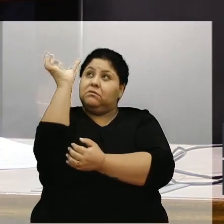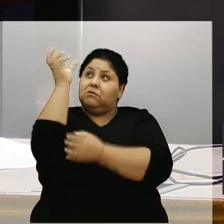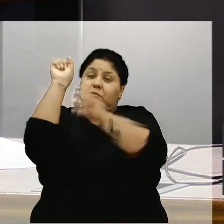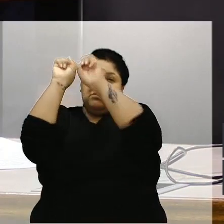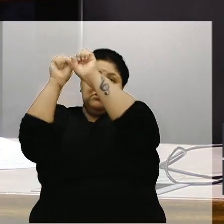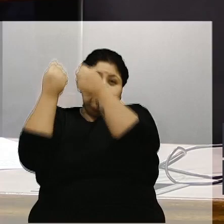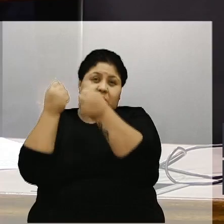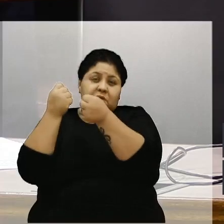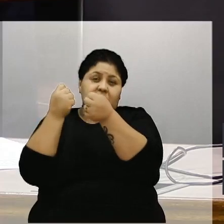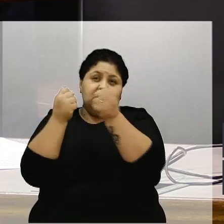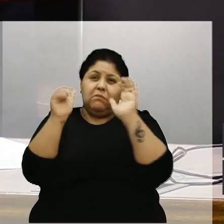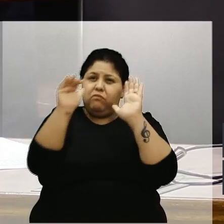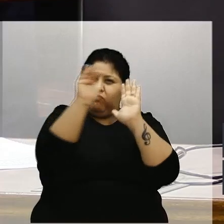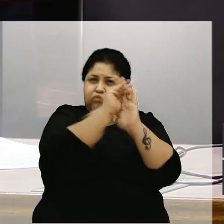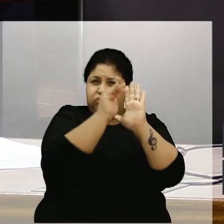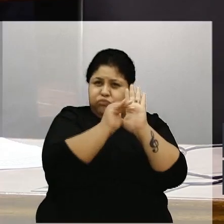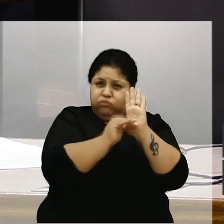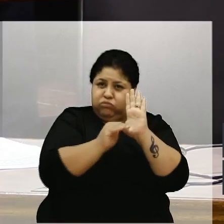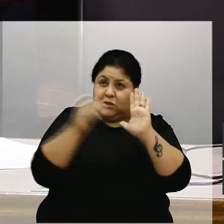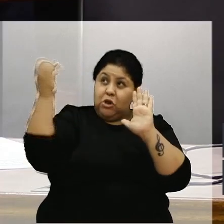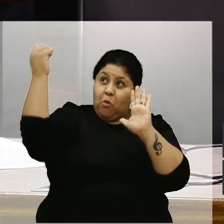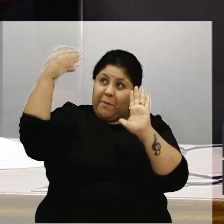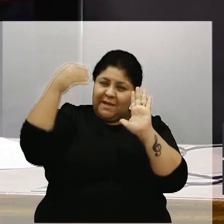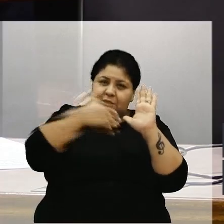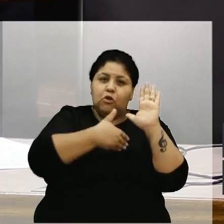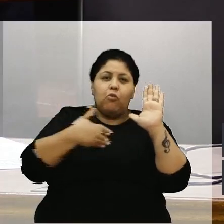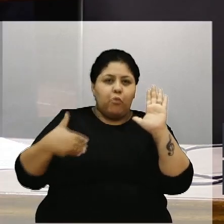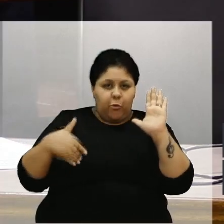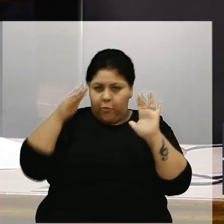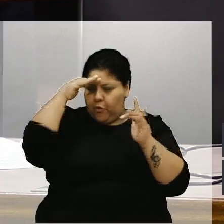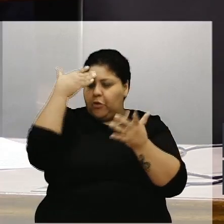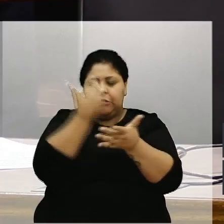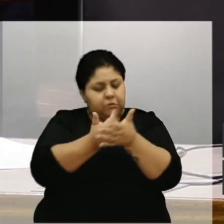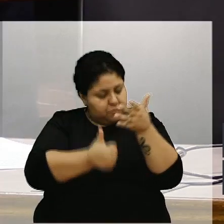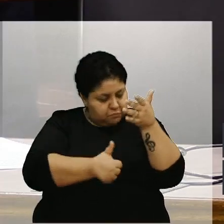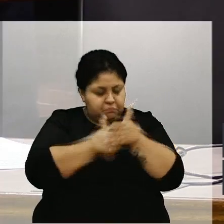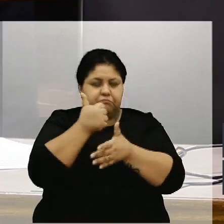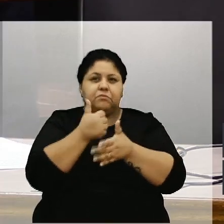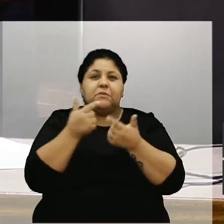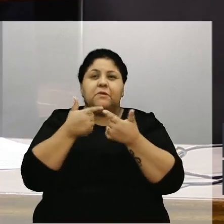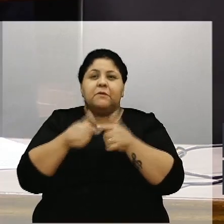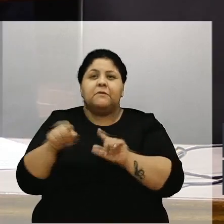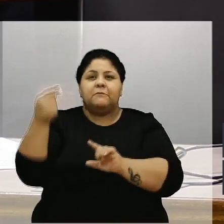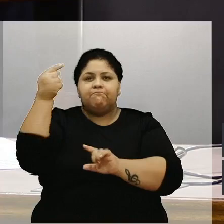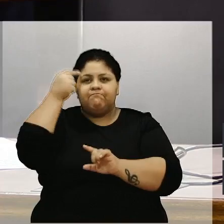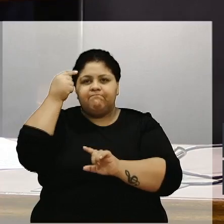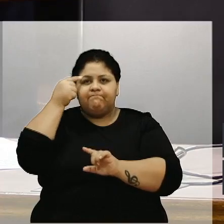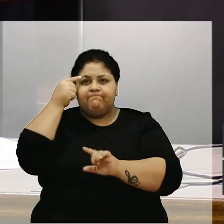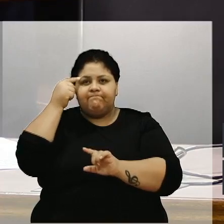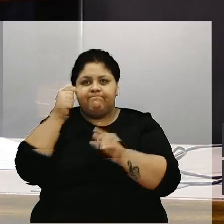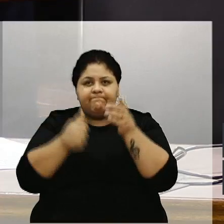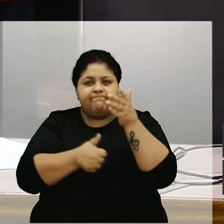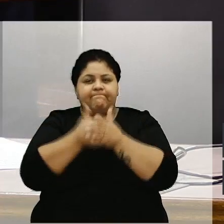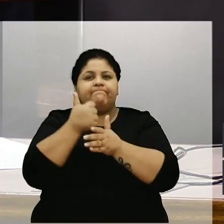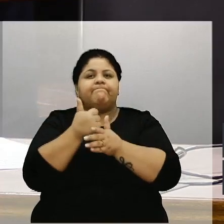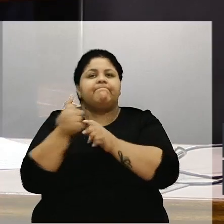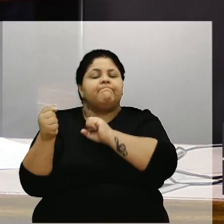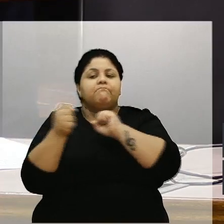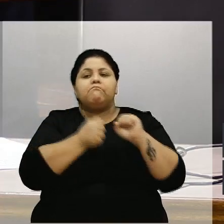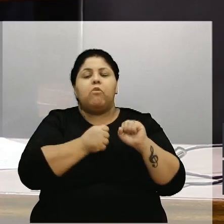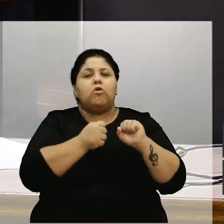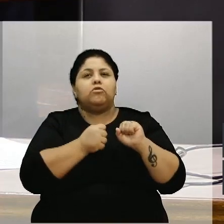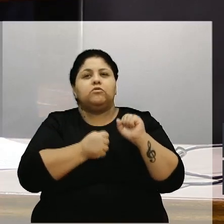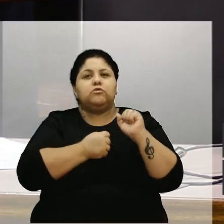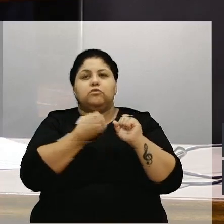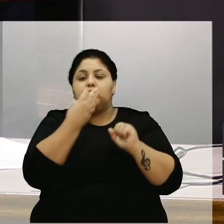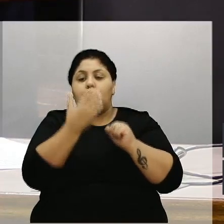esse programa de iluminação pública, eu tenho certeza que vai melhorar. Mas nós precisamos dar mais condições realmente, vereador, para que ele possa exercer um